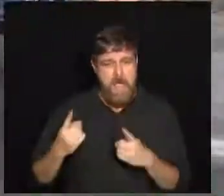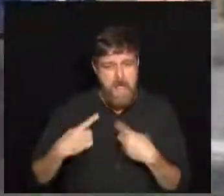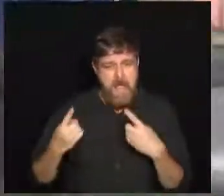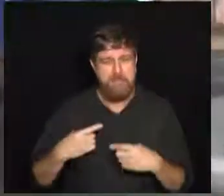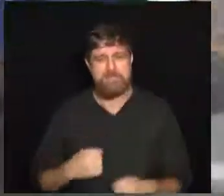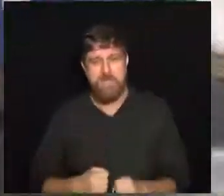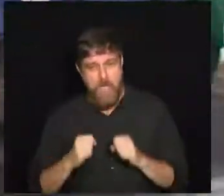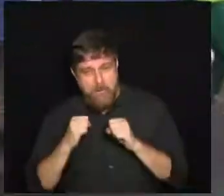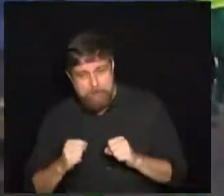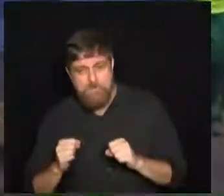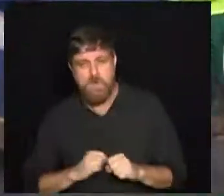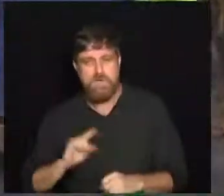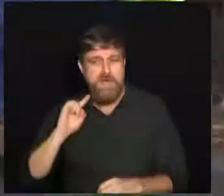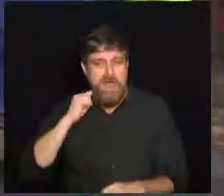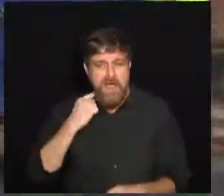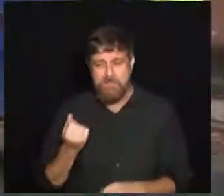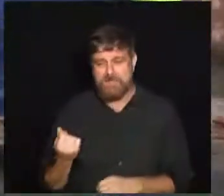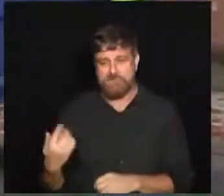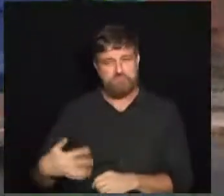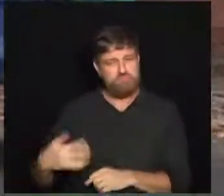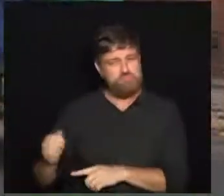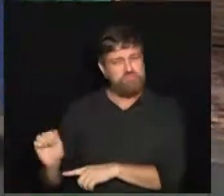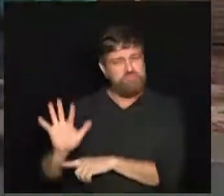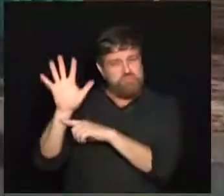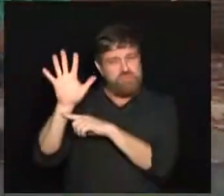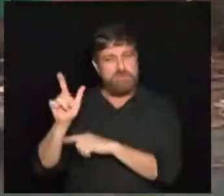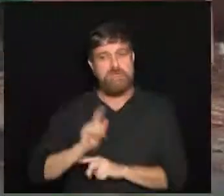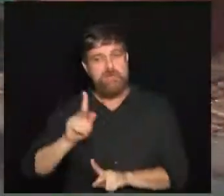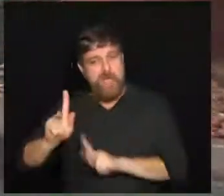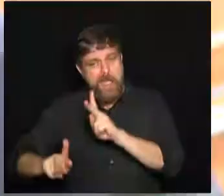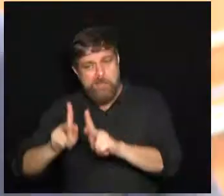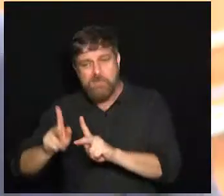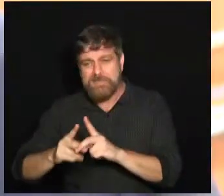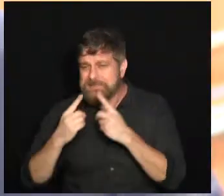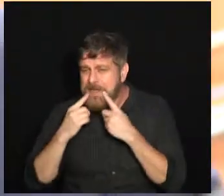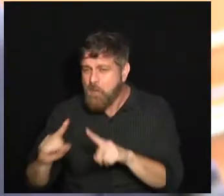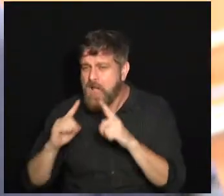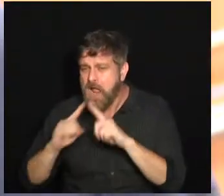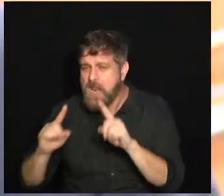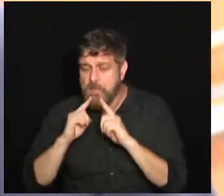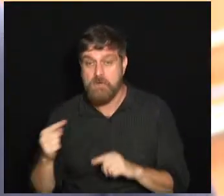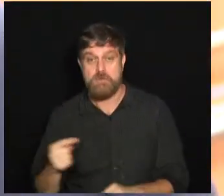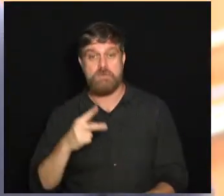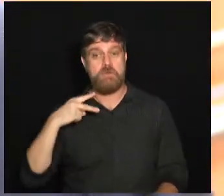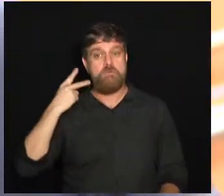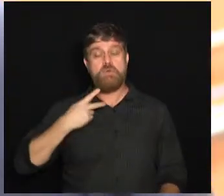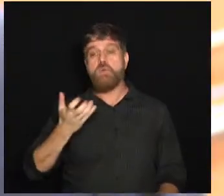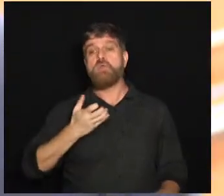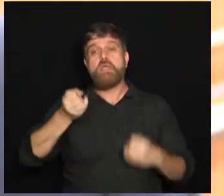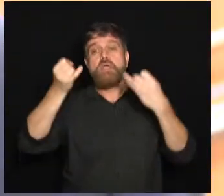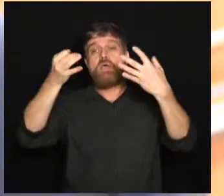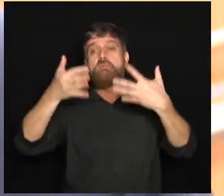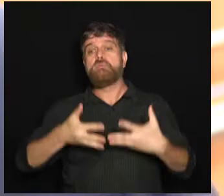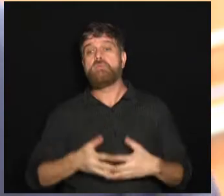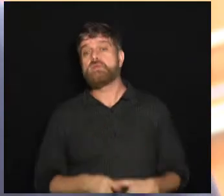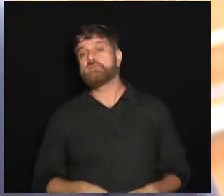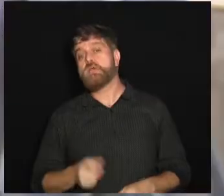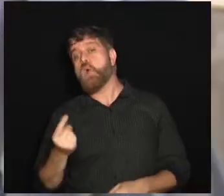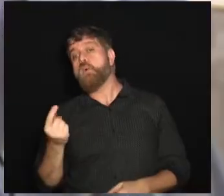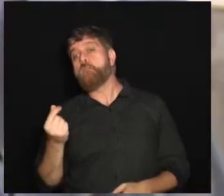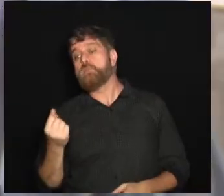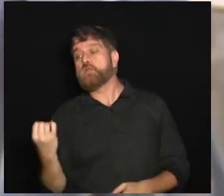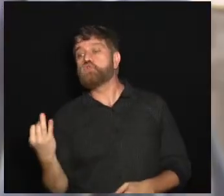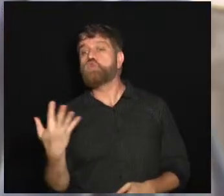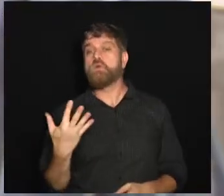a possível taxa de lixo alta partiu da população e, por isso, o vereador quer uma explicação sobre os valores.